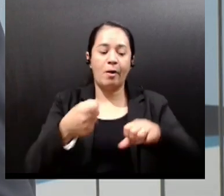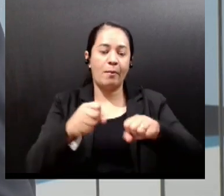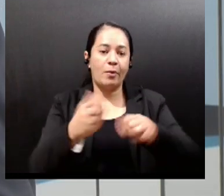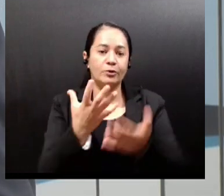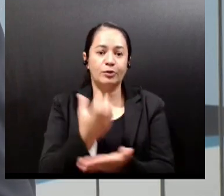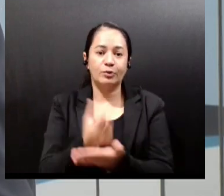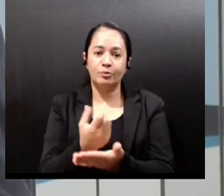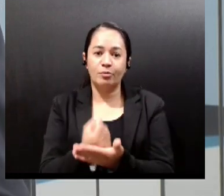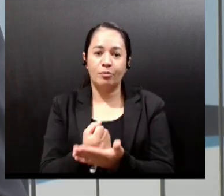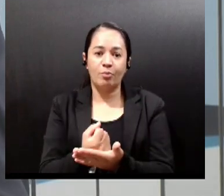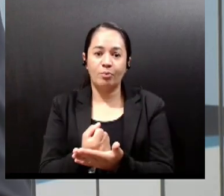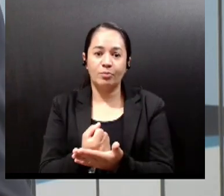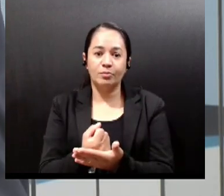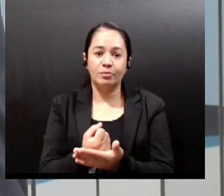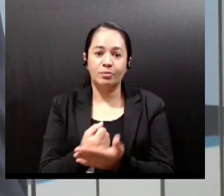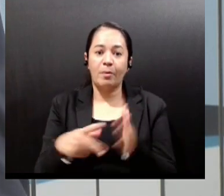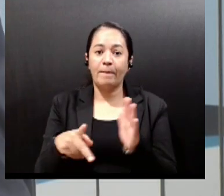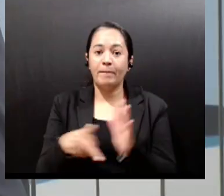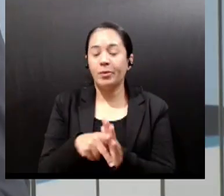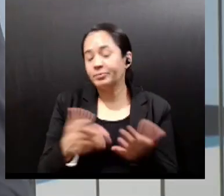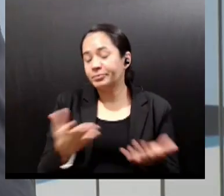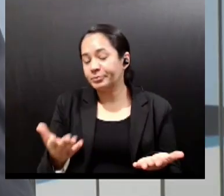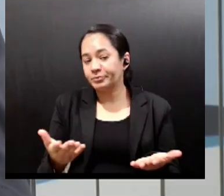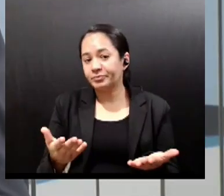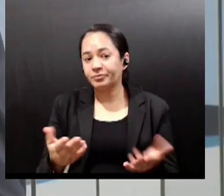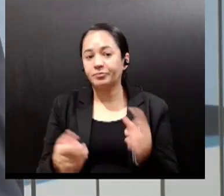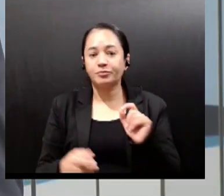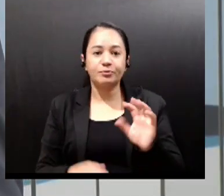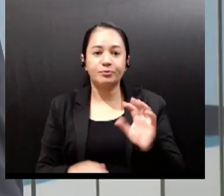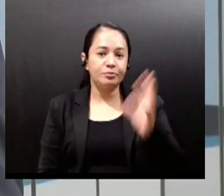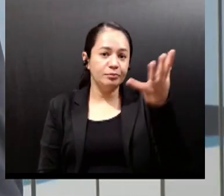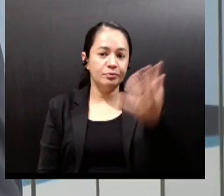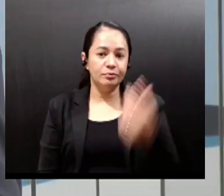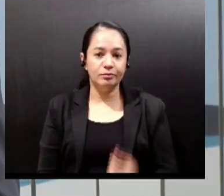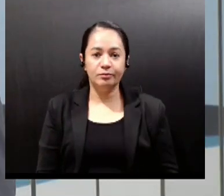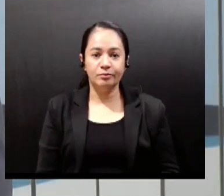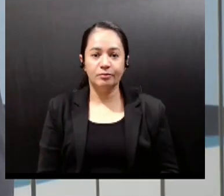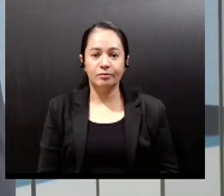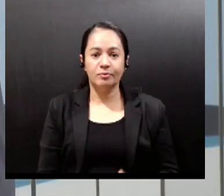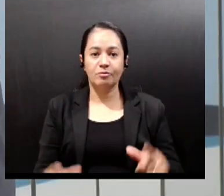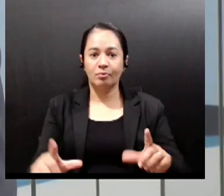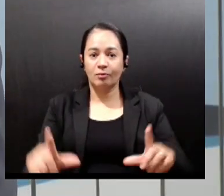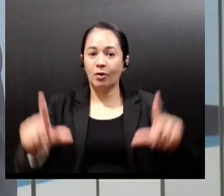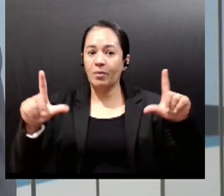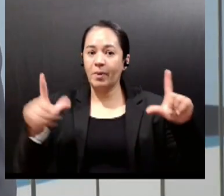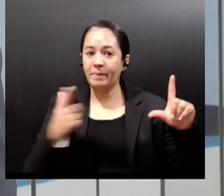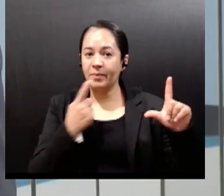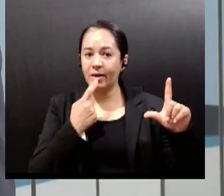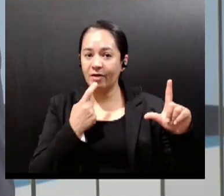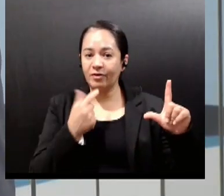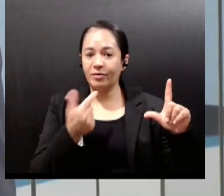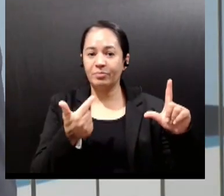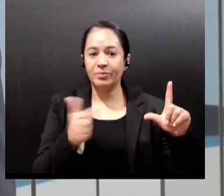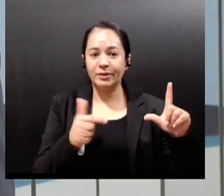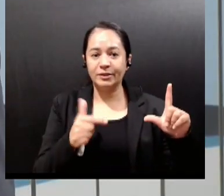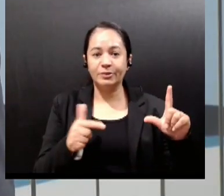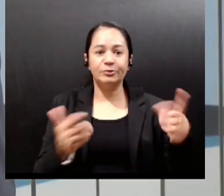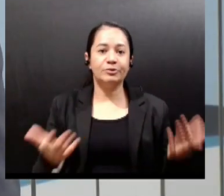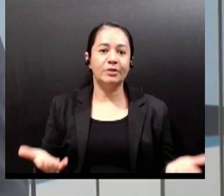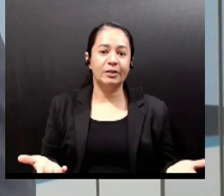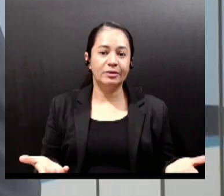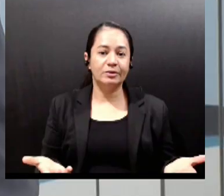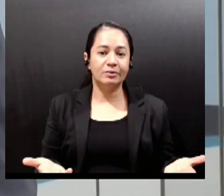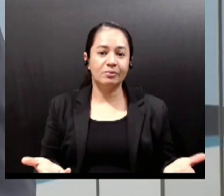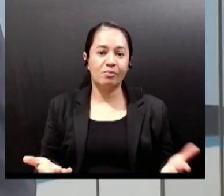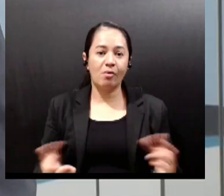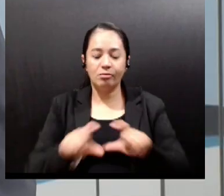do automóvel. Sim. Então o que acontece? Ele não tem uma placa vermelha e ela está subordinada à Política